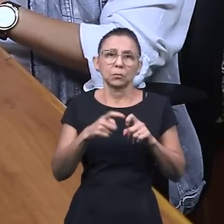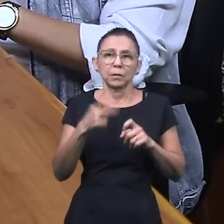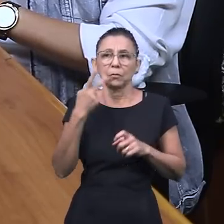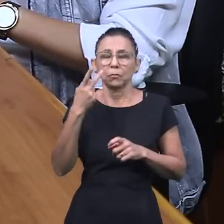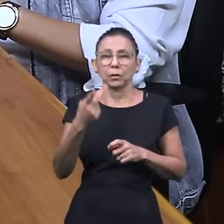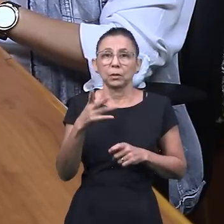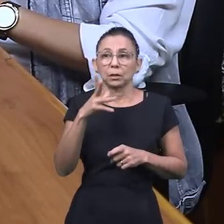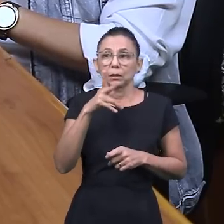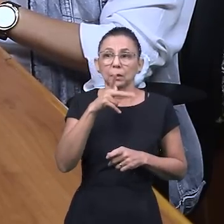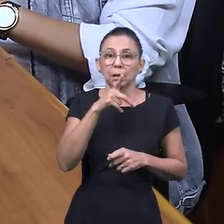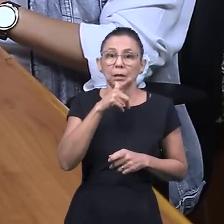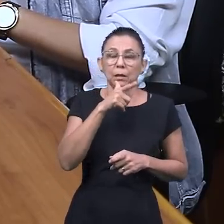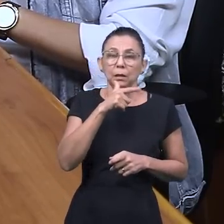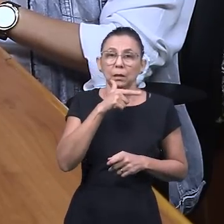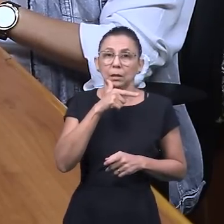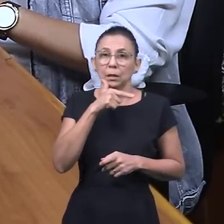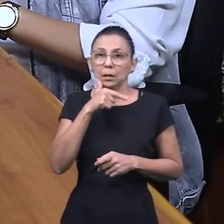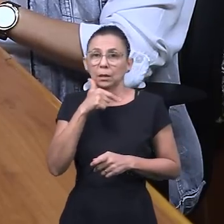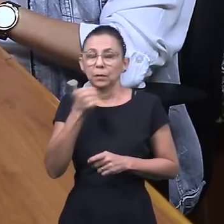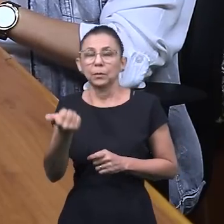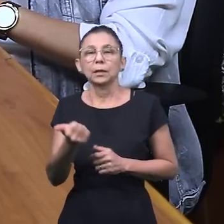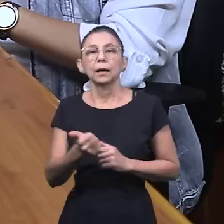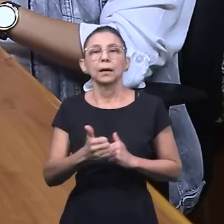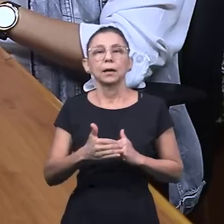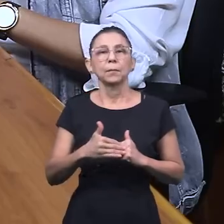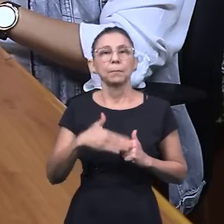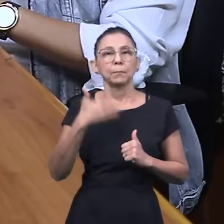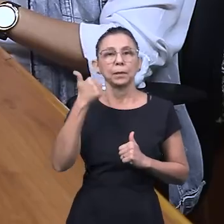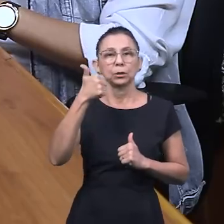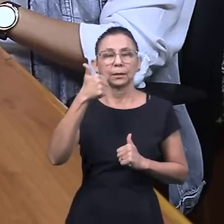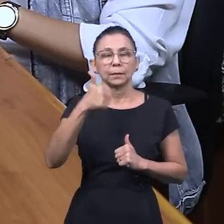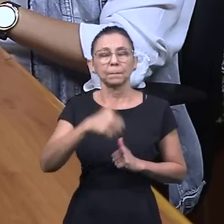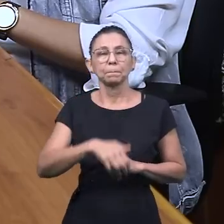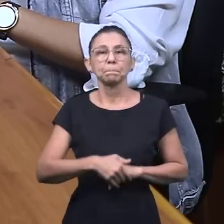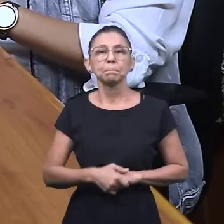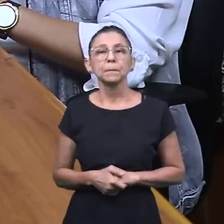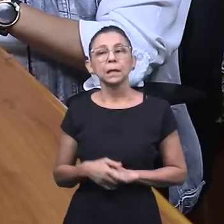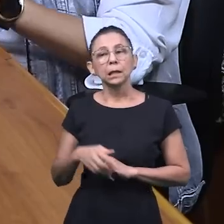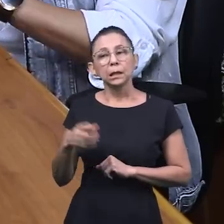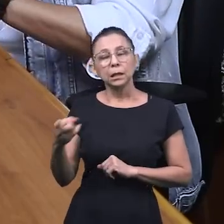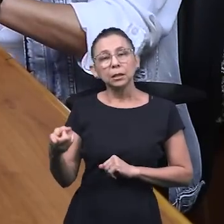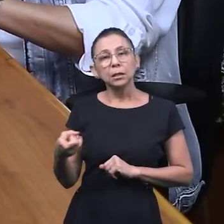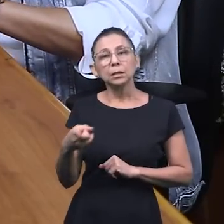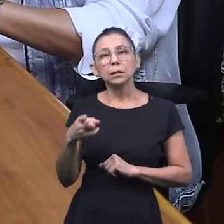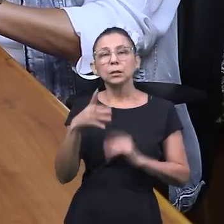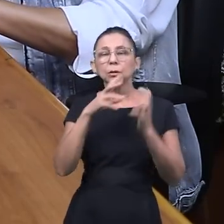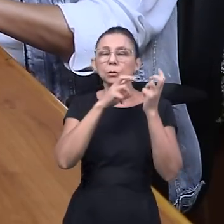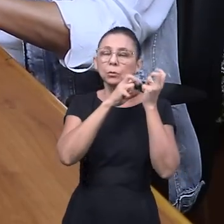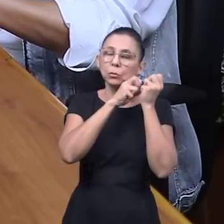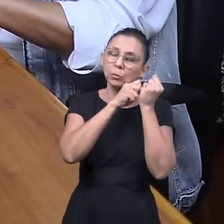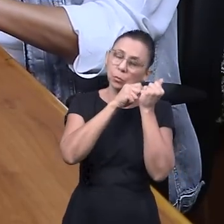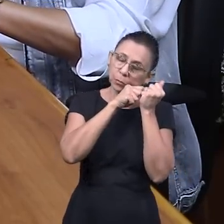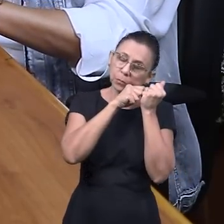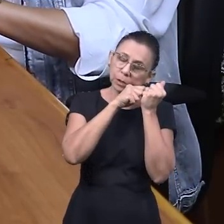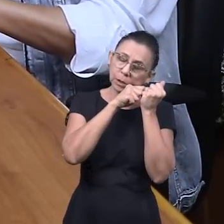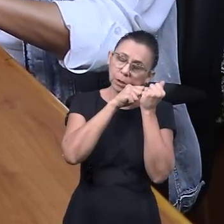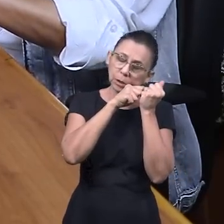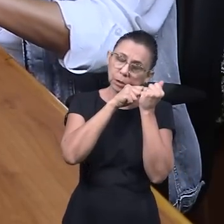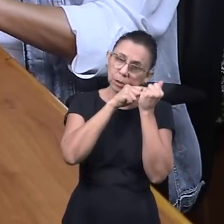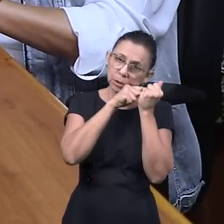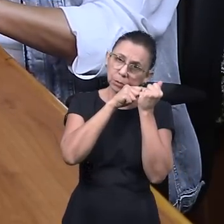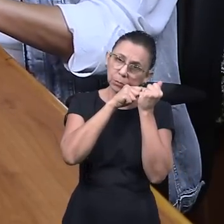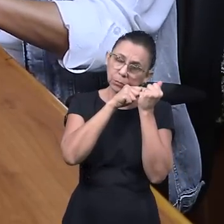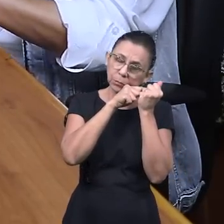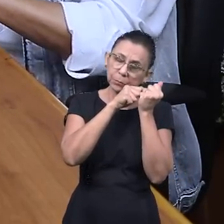médico falou, que ia demorar muito, ela se recuperou muito rápido. E ele confraternizou com todo mundo, dormiu naquela noite do